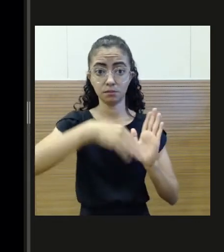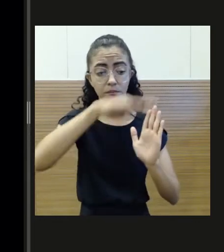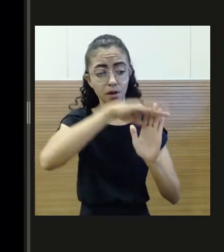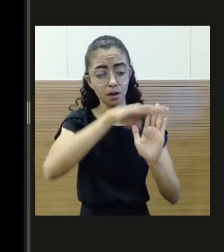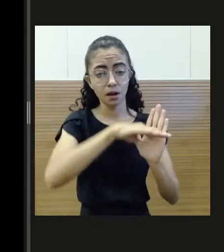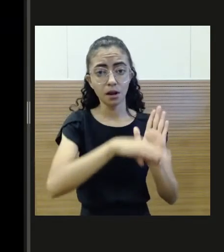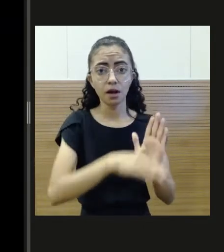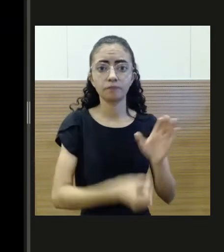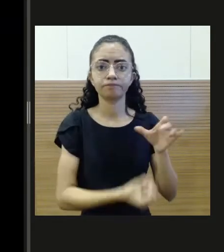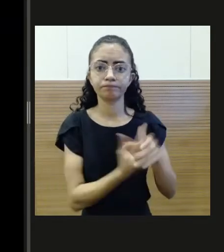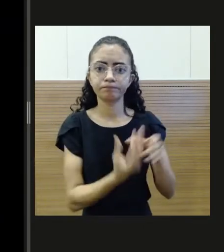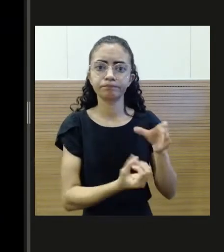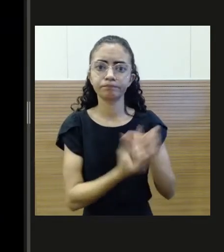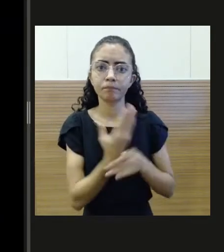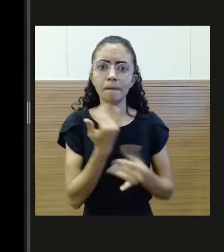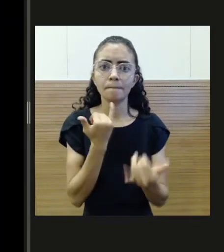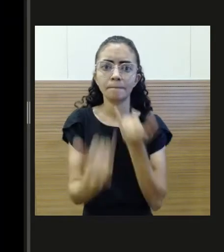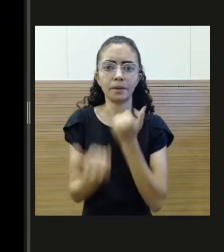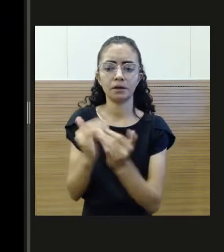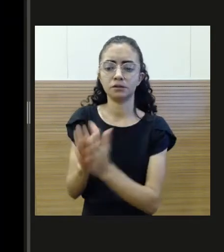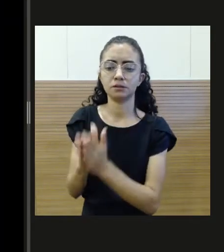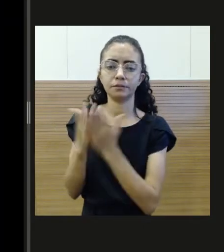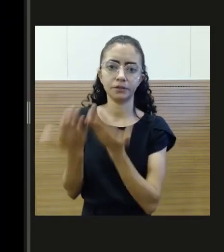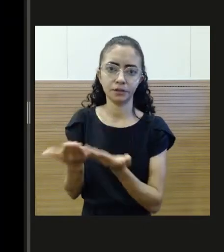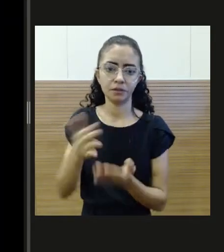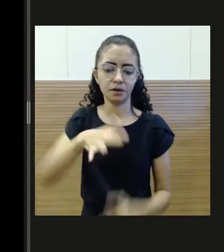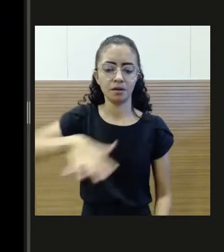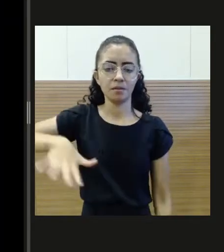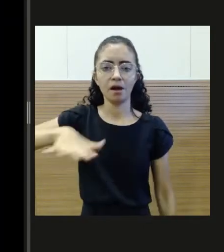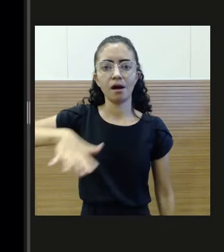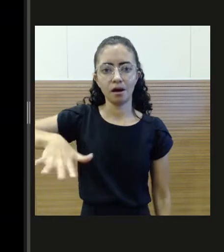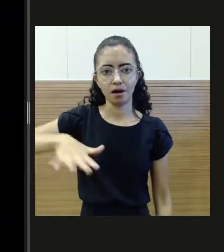para pessoal de dieta e nutricionistas.